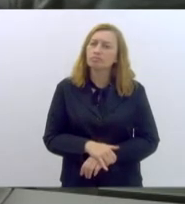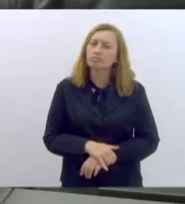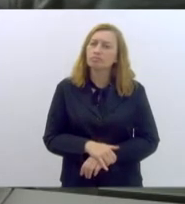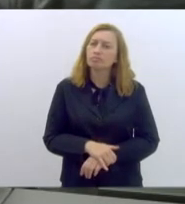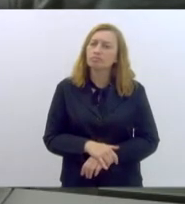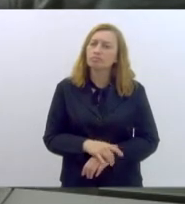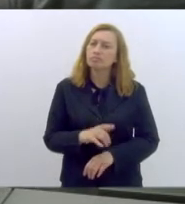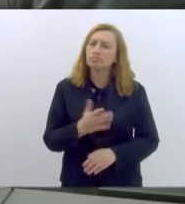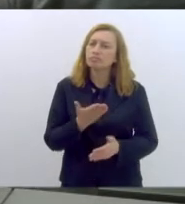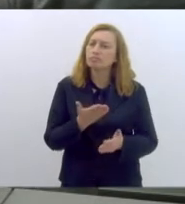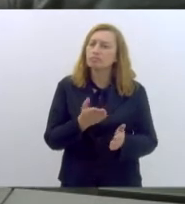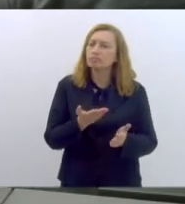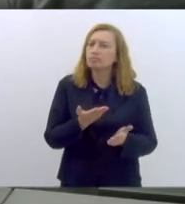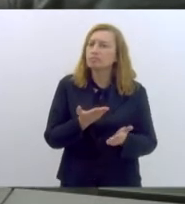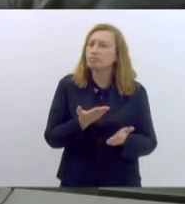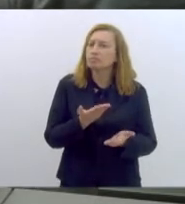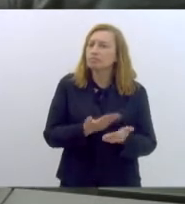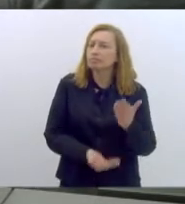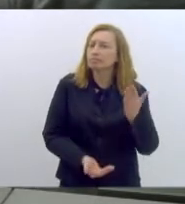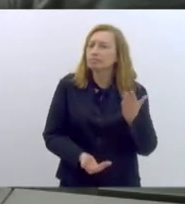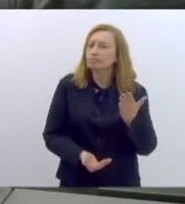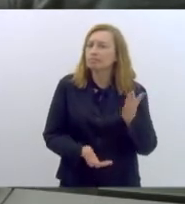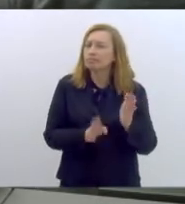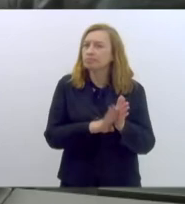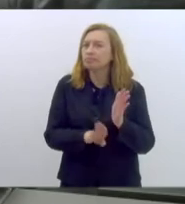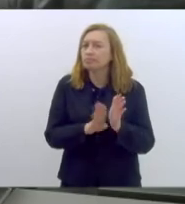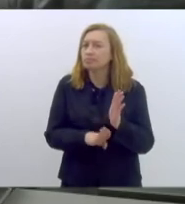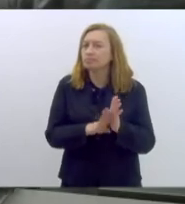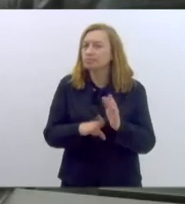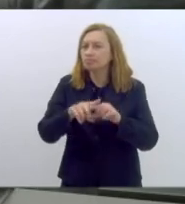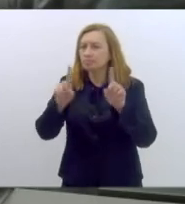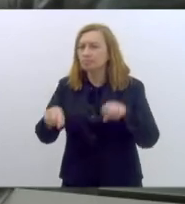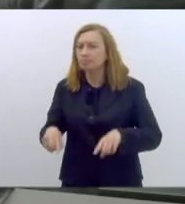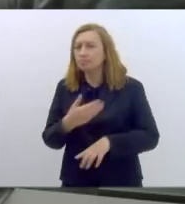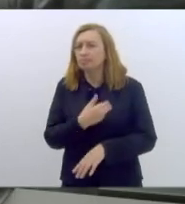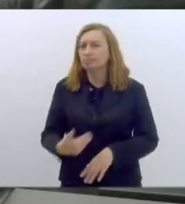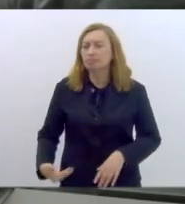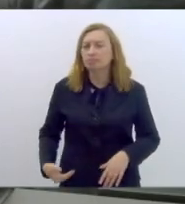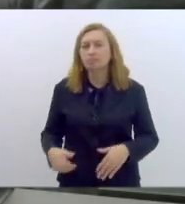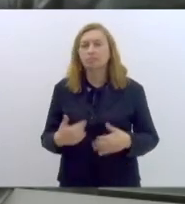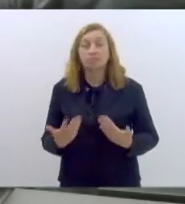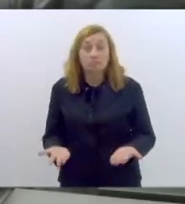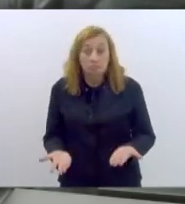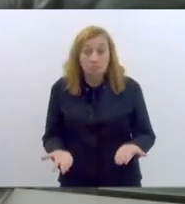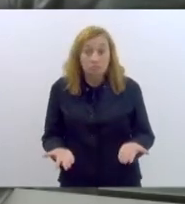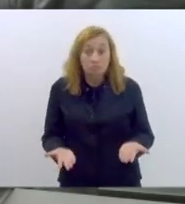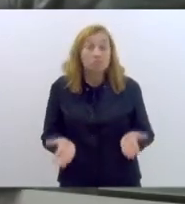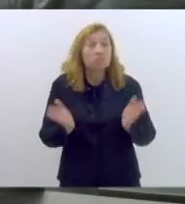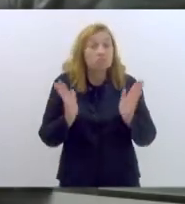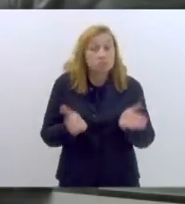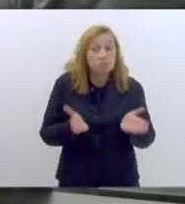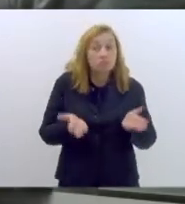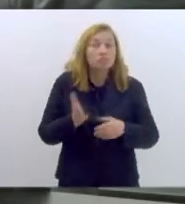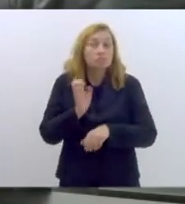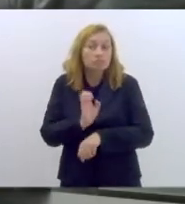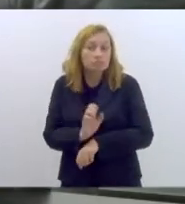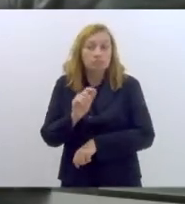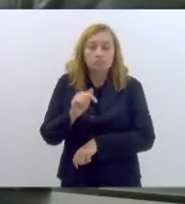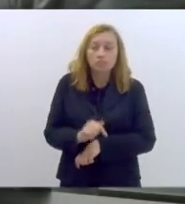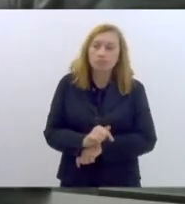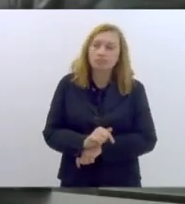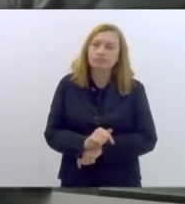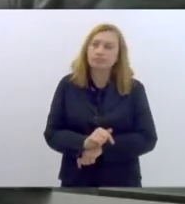teve queda relativa no gasto com servidores, com a máquina pública e tal. Então, hoje, no Estado, aqui